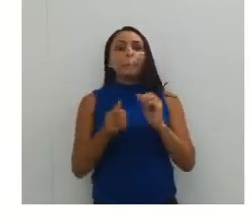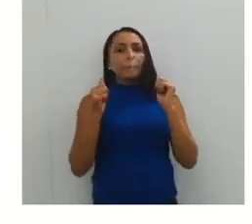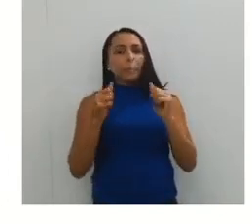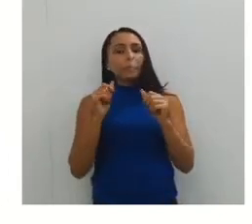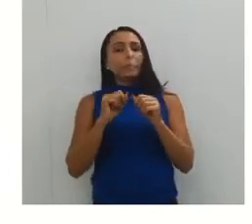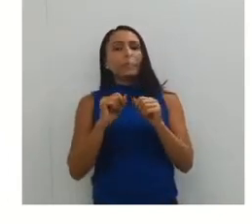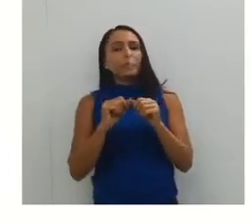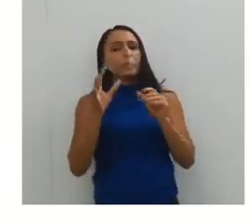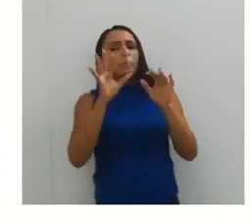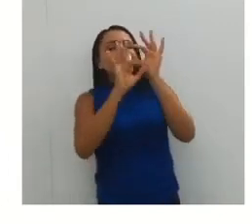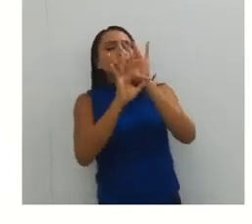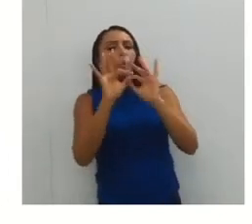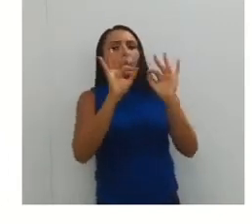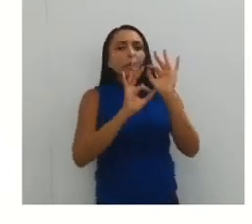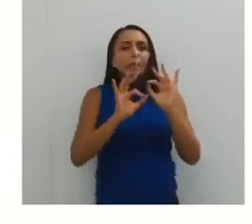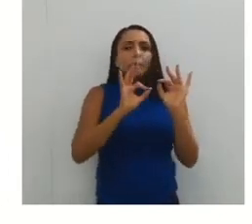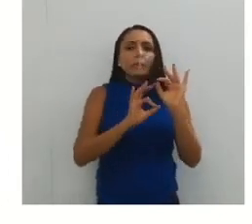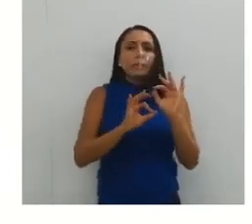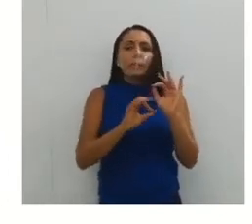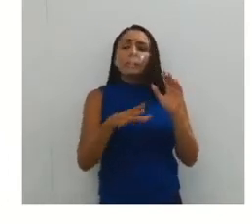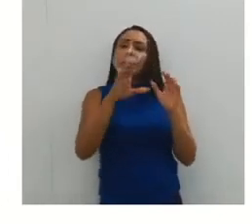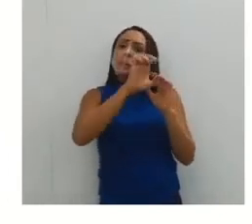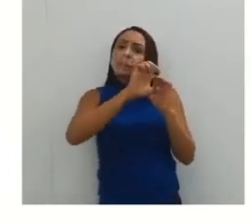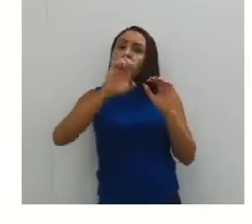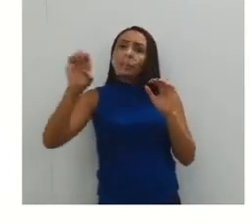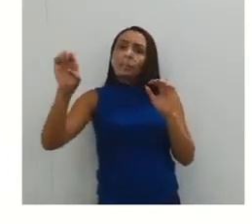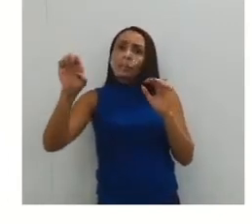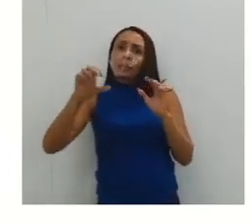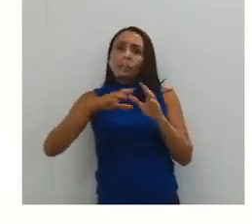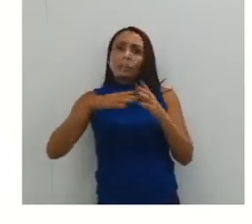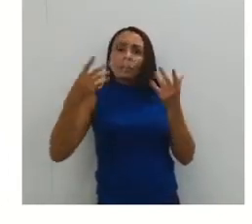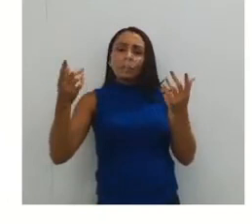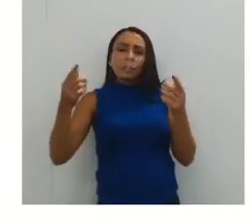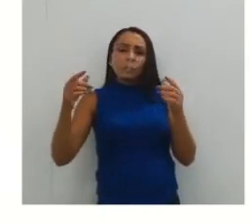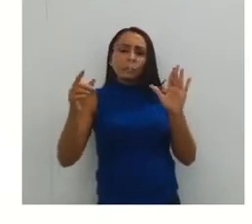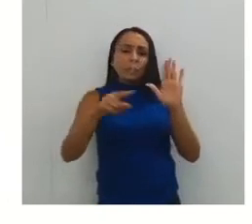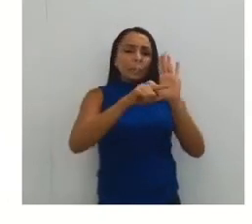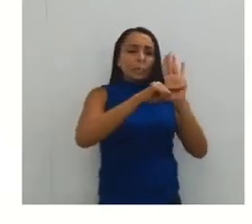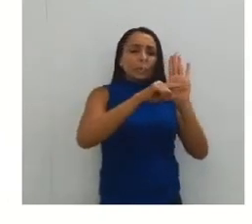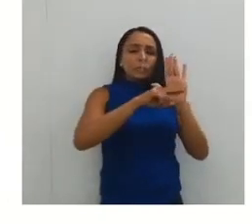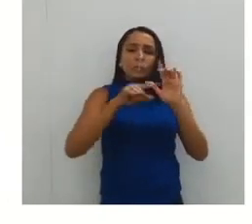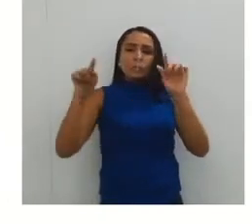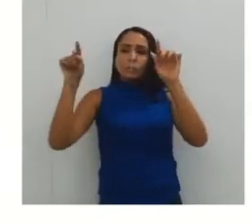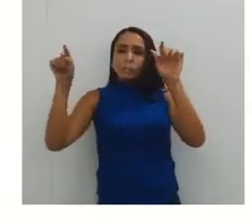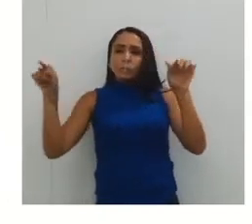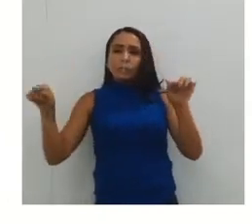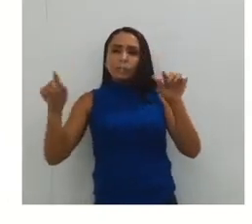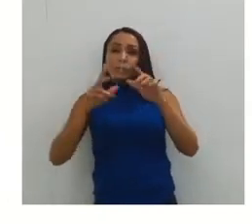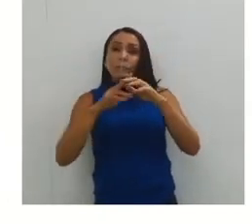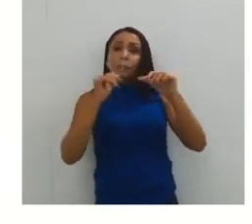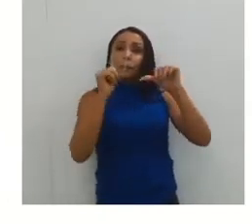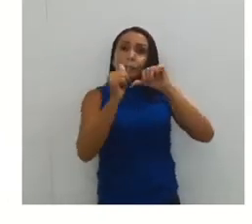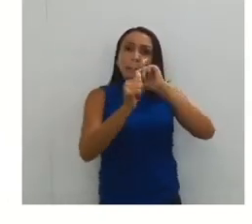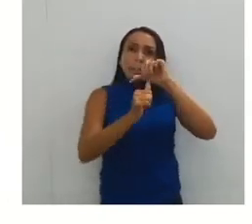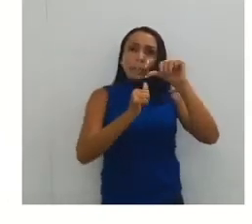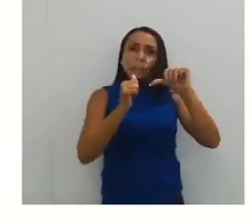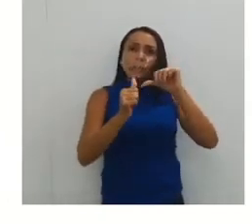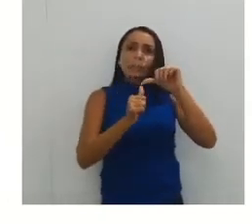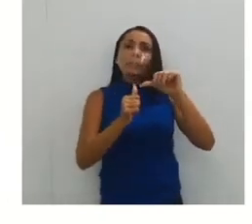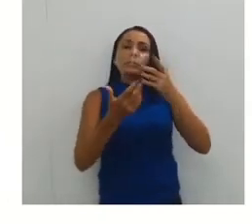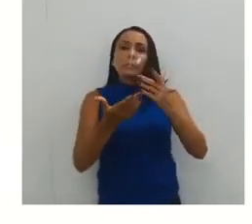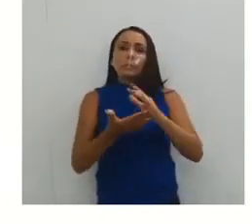Você organiza, ó, coloca a primeira equação, nesse caso do segundo grau, menos a outra. Muda o sinal do de baixo,